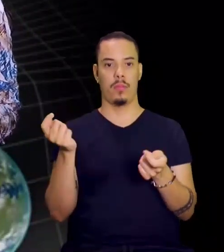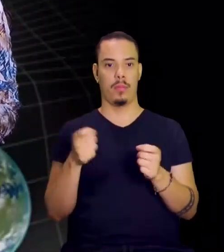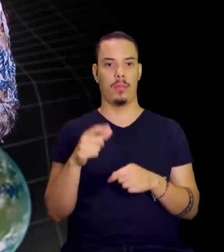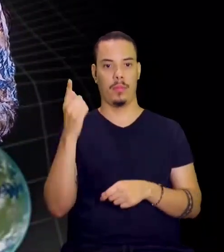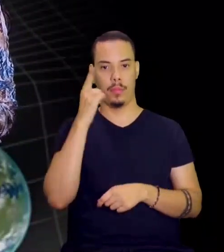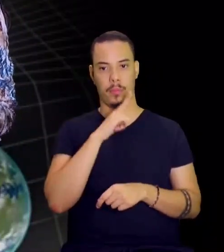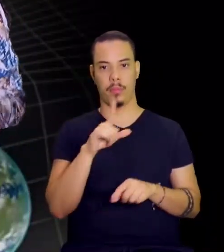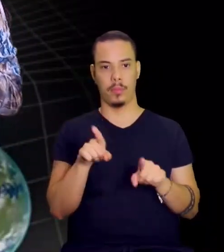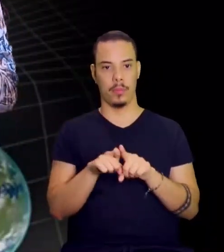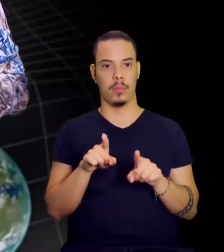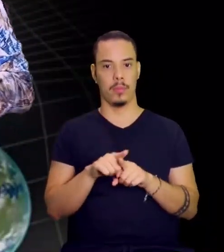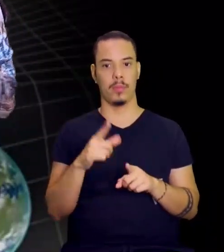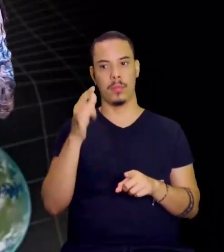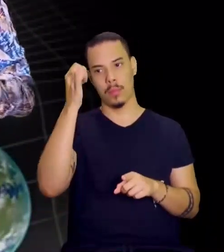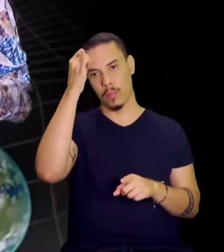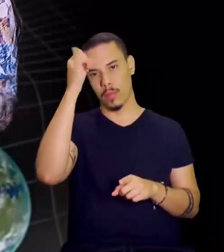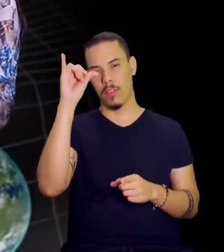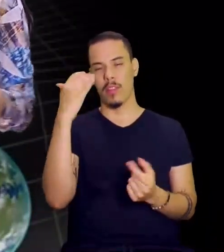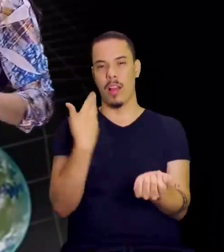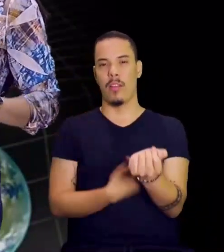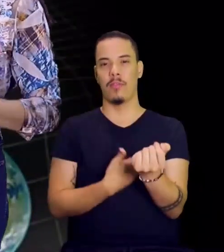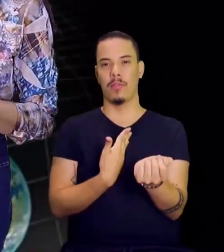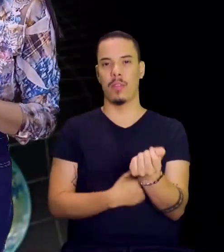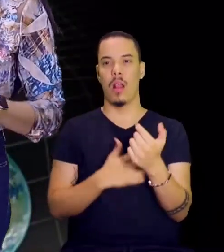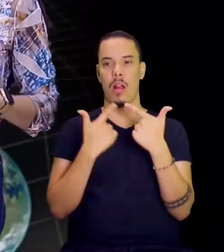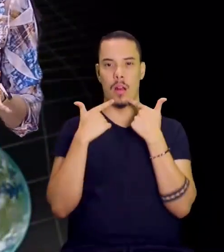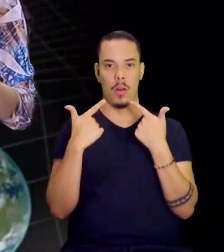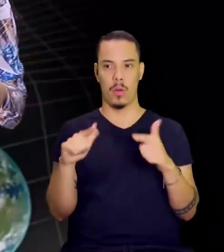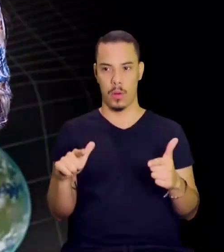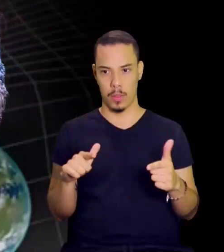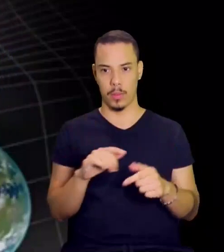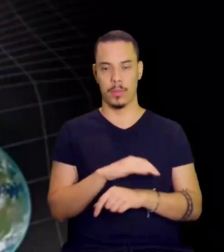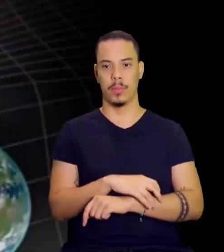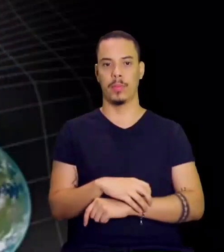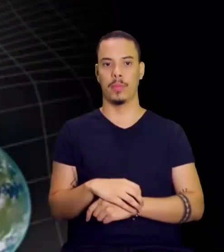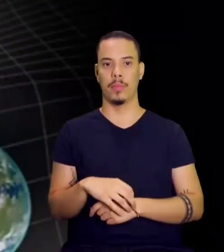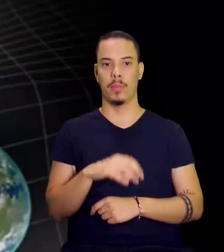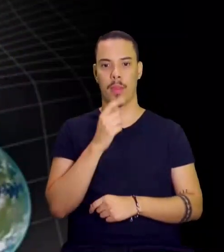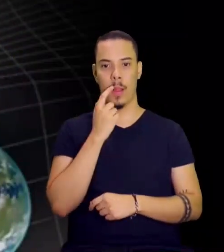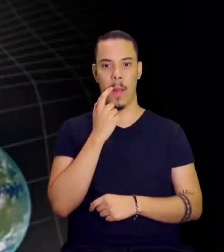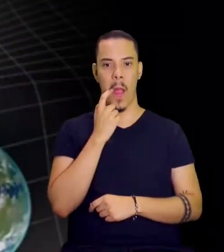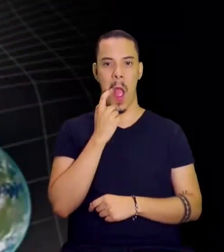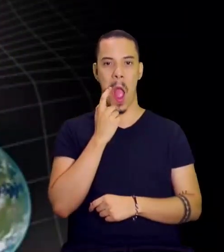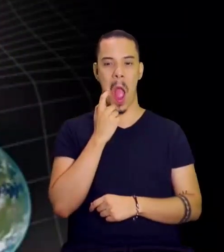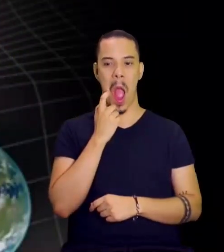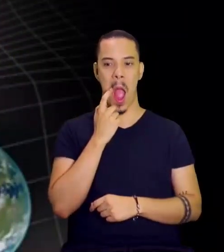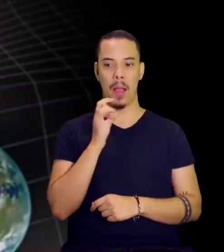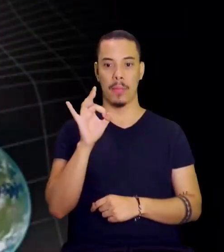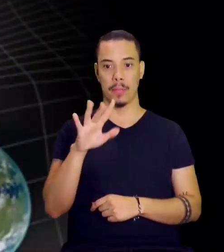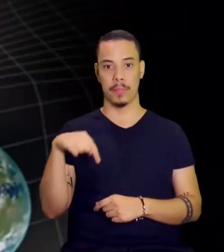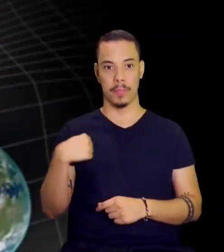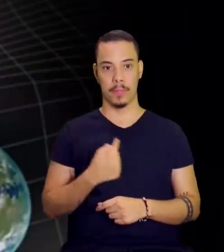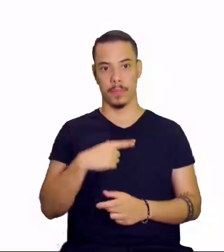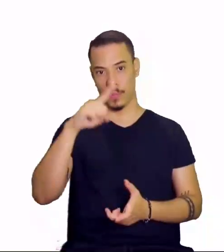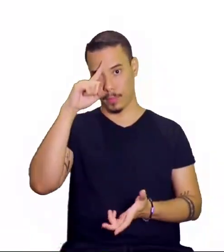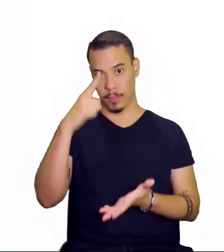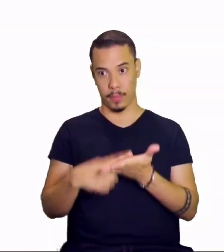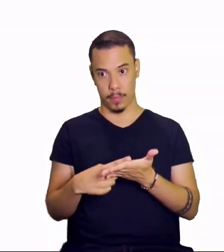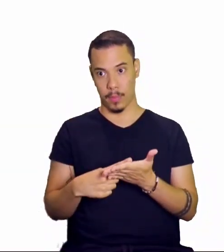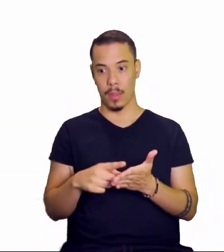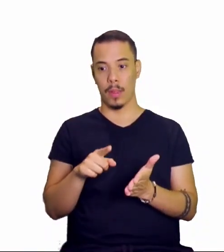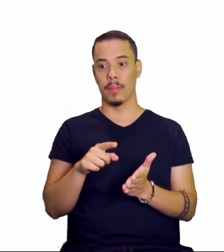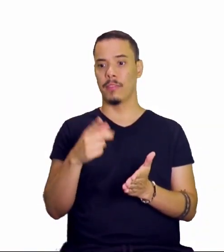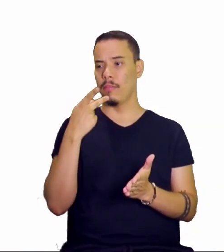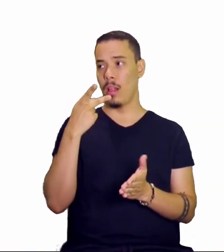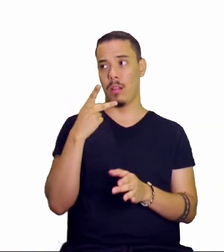acaba... É um vício de linguagem, né? É, vício de linguagem. Só pra gente, né, deixar estabelecido ali. Falar acho que não é muito ruim, mas